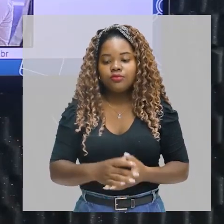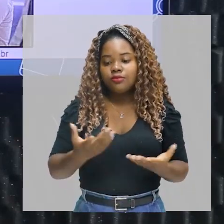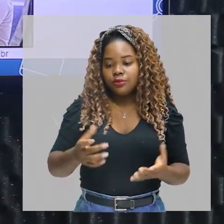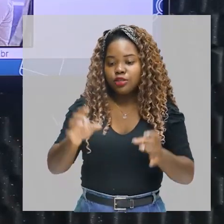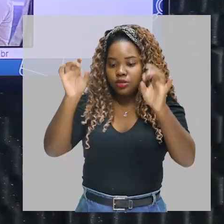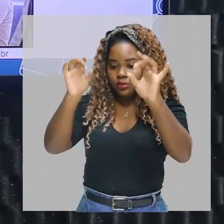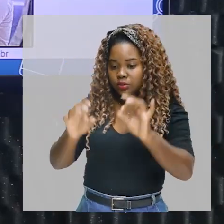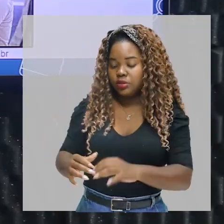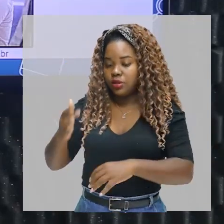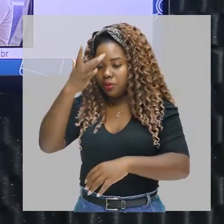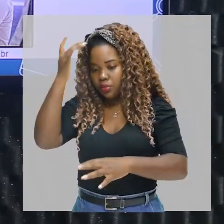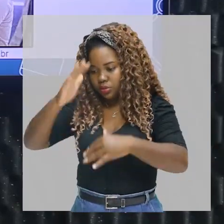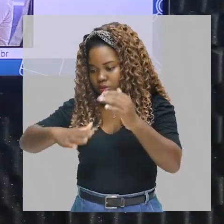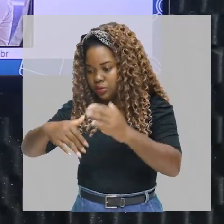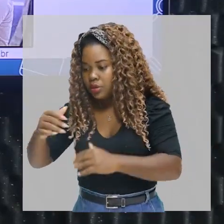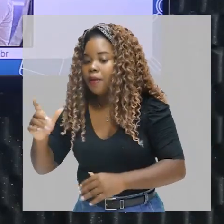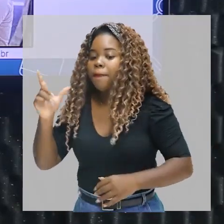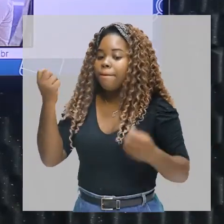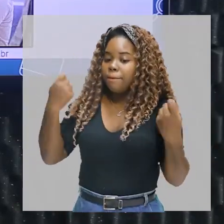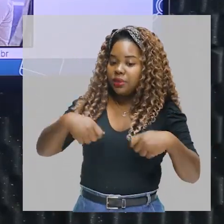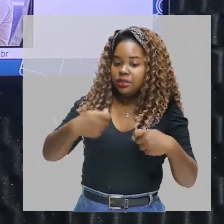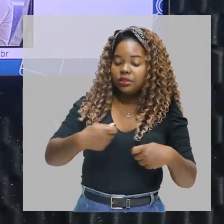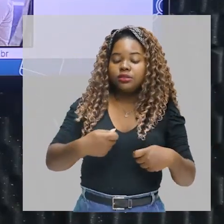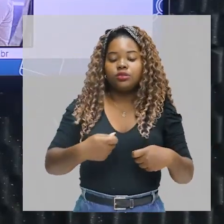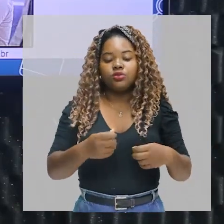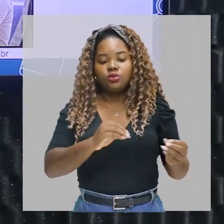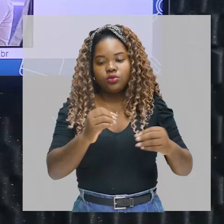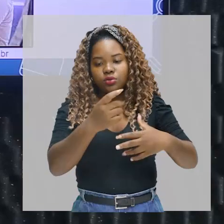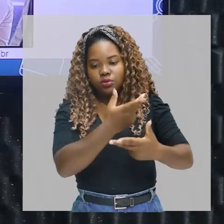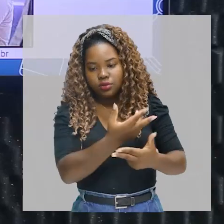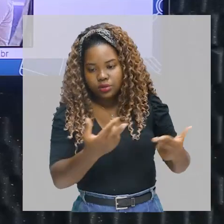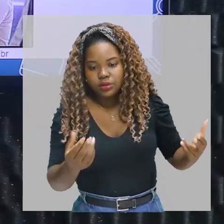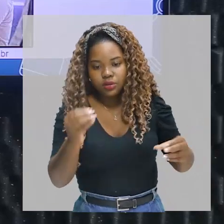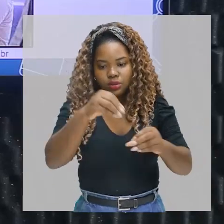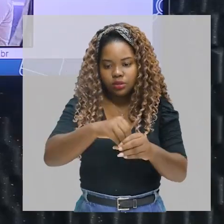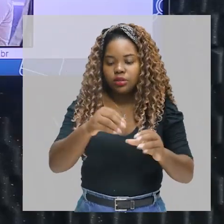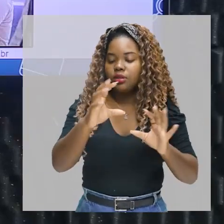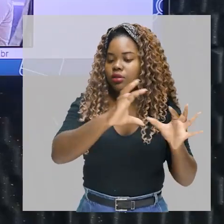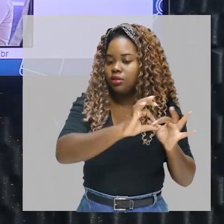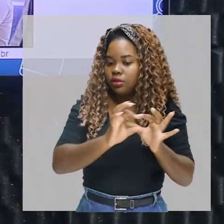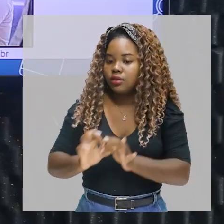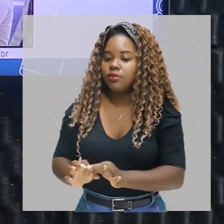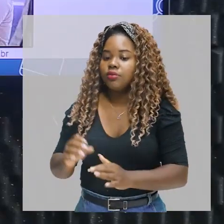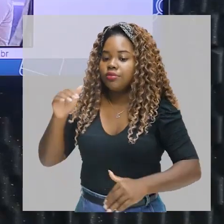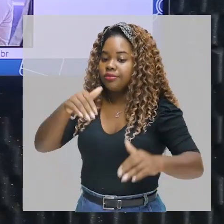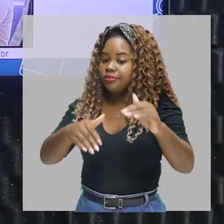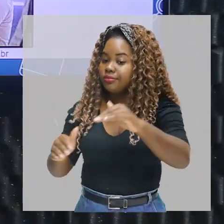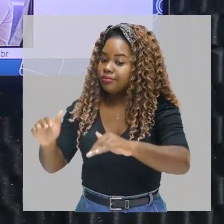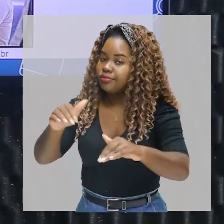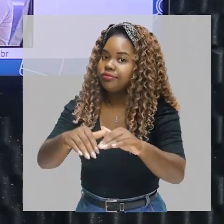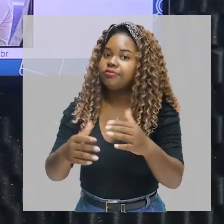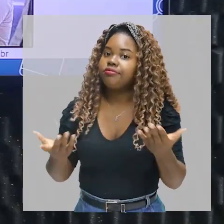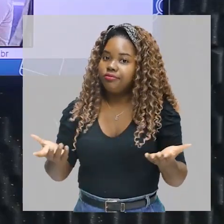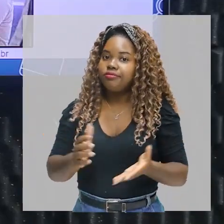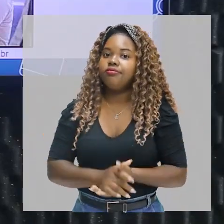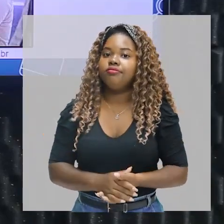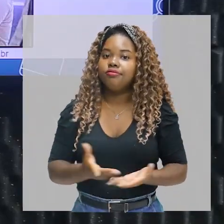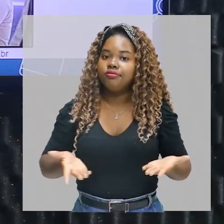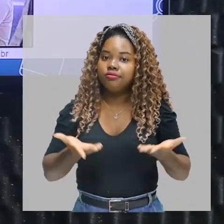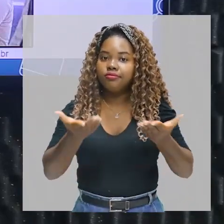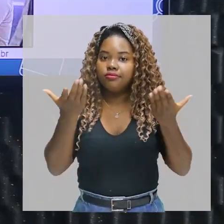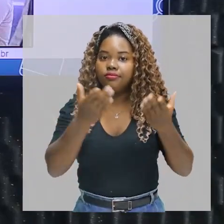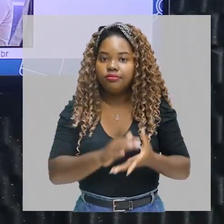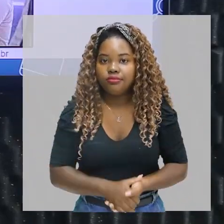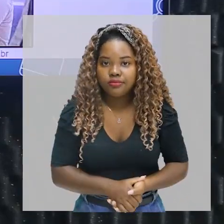uma variabilidade, trabalhar essa variabilidade, mas dentro desse contexto da própria natação, através de